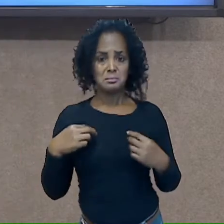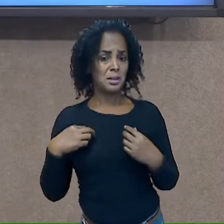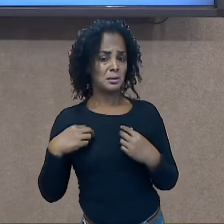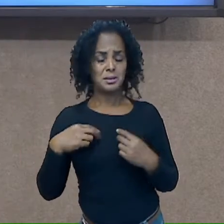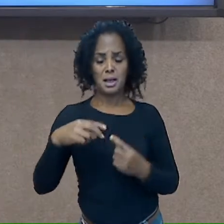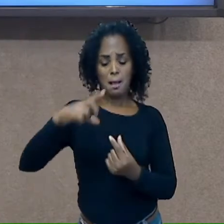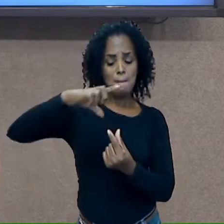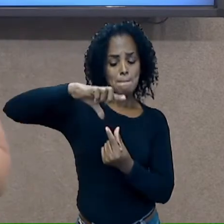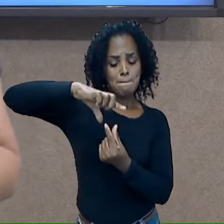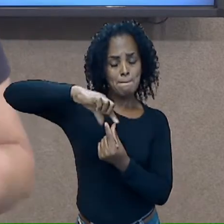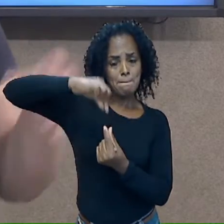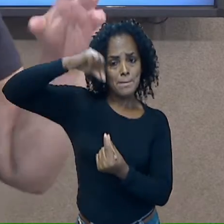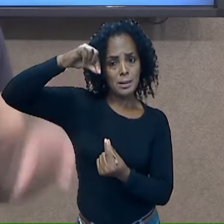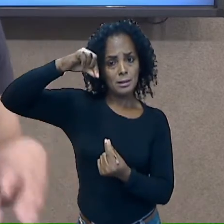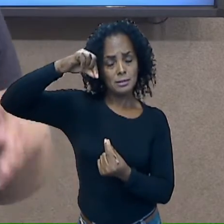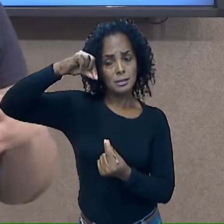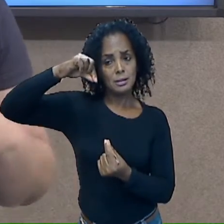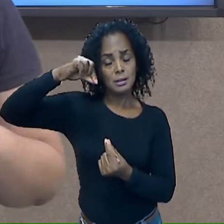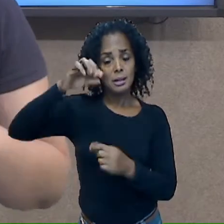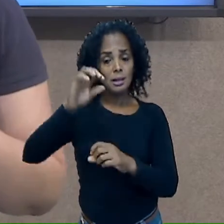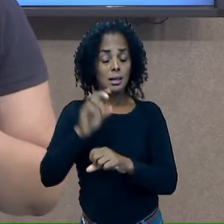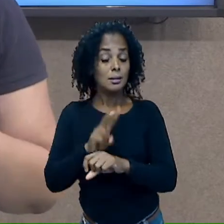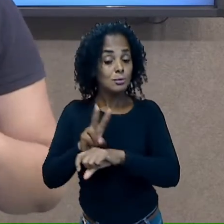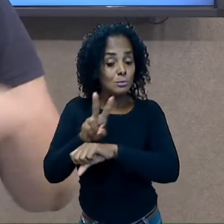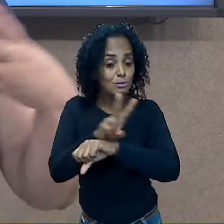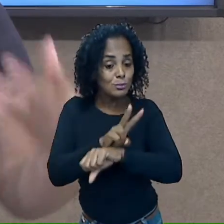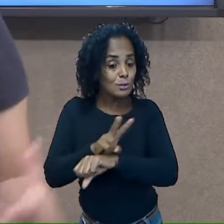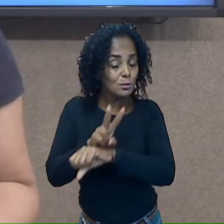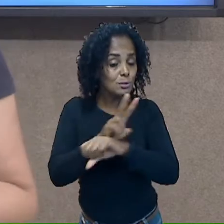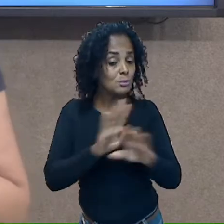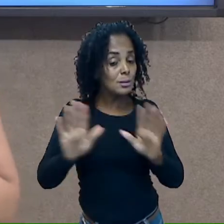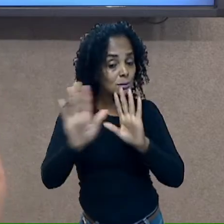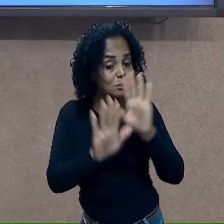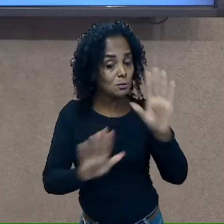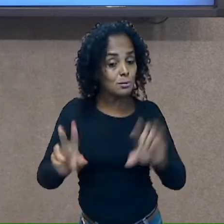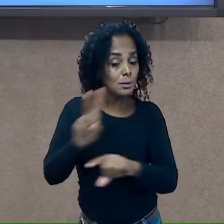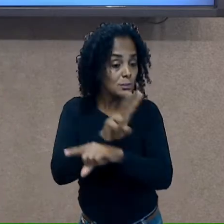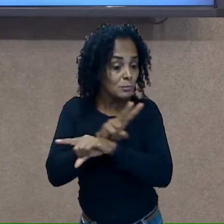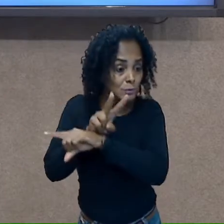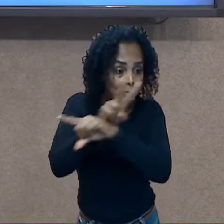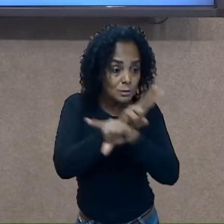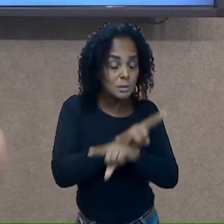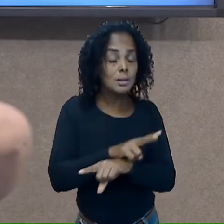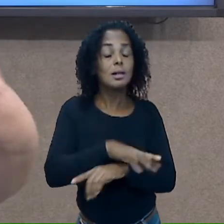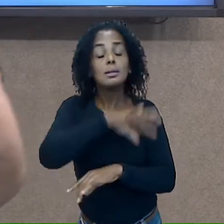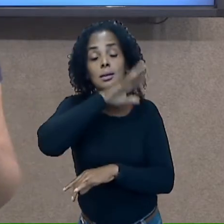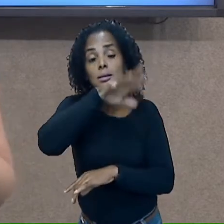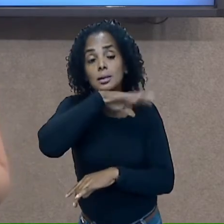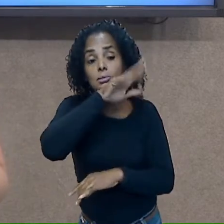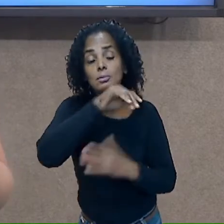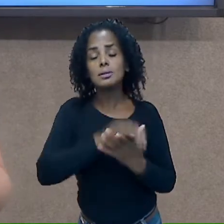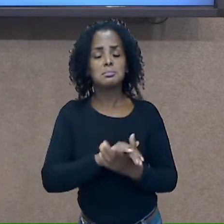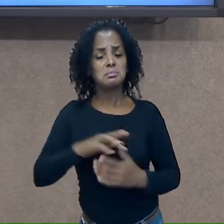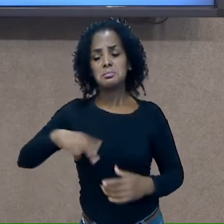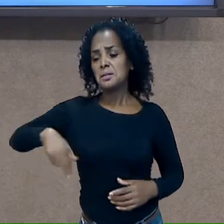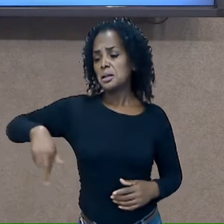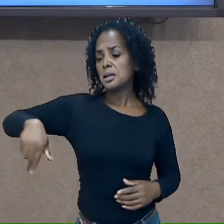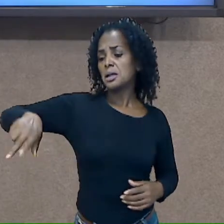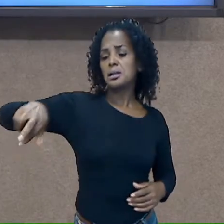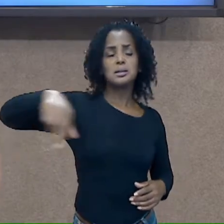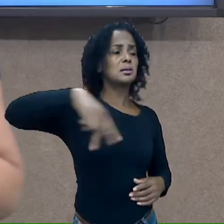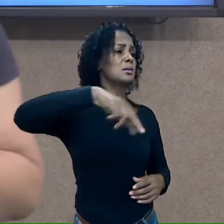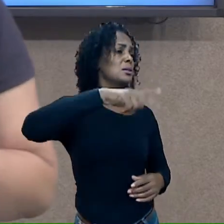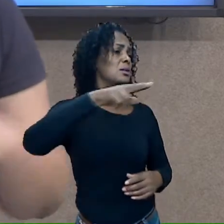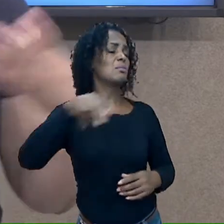meio ambiente, preservam a natureza no qual estão envolvidos. Eles vivem ali. Eles andam pelo espaço, pela